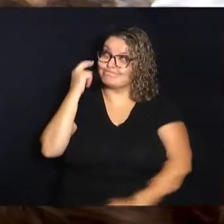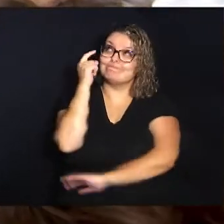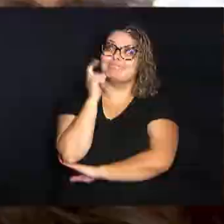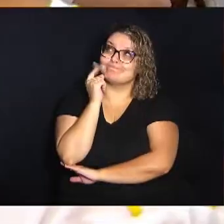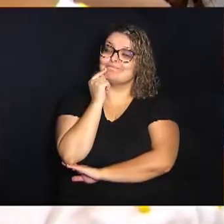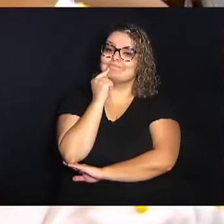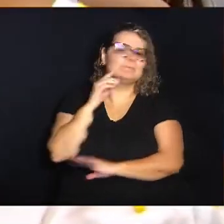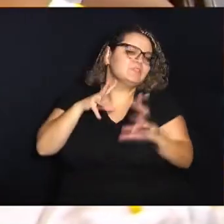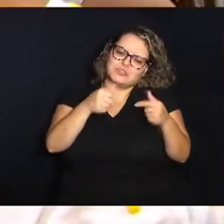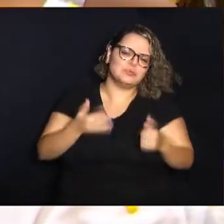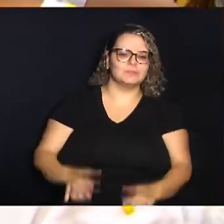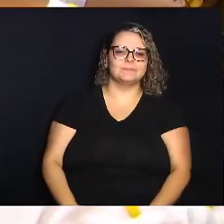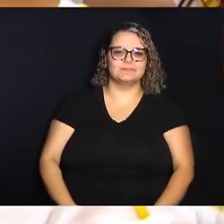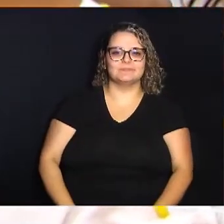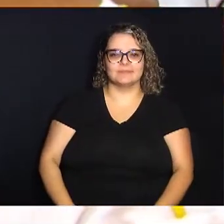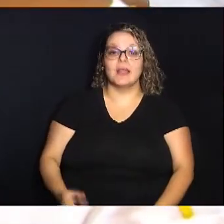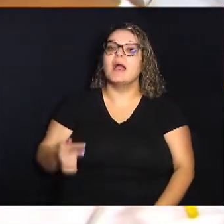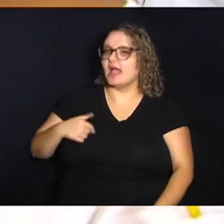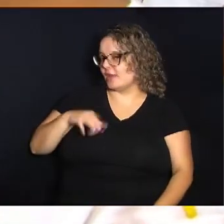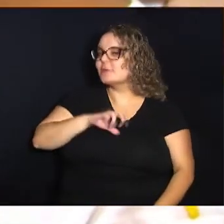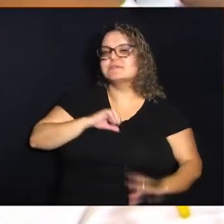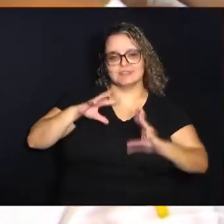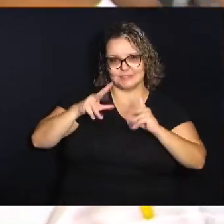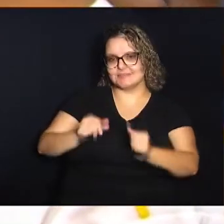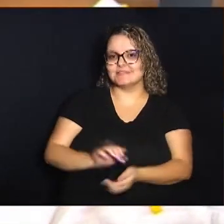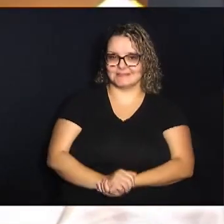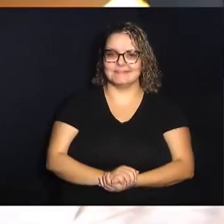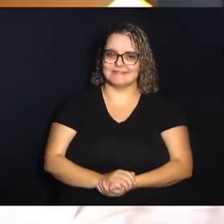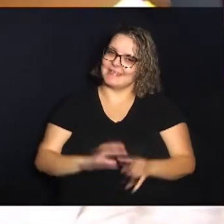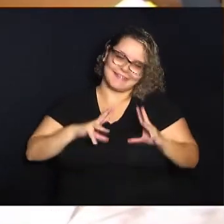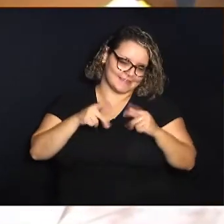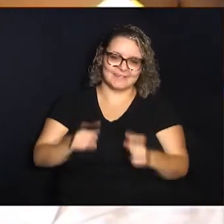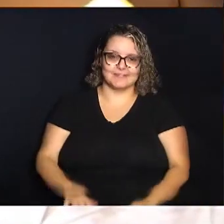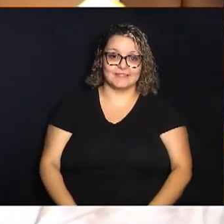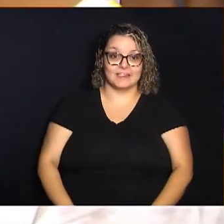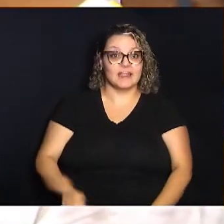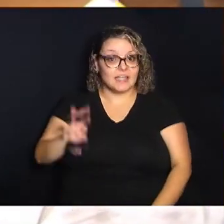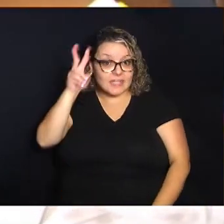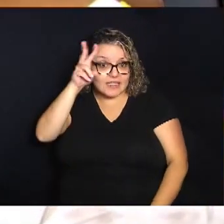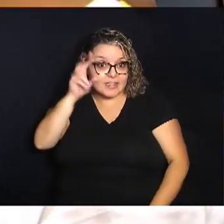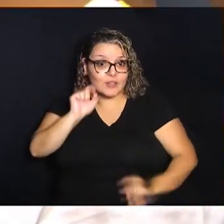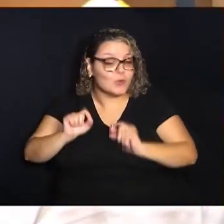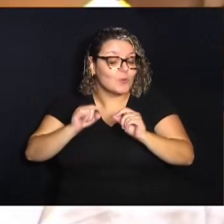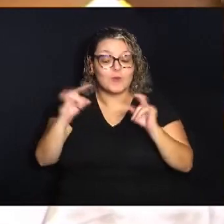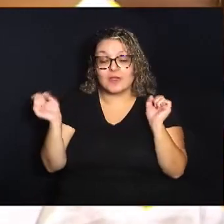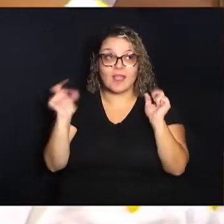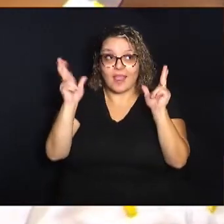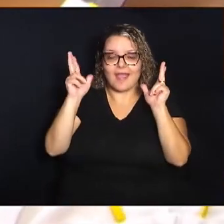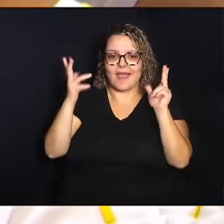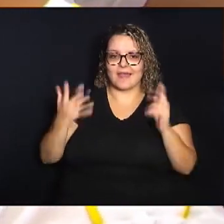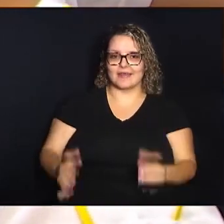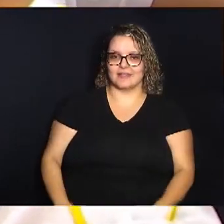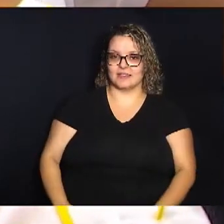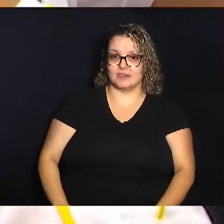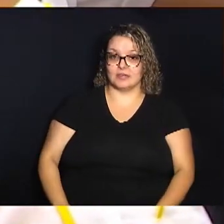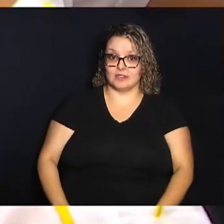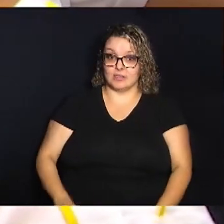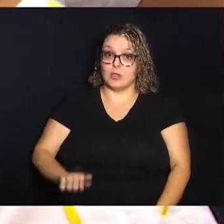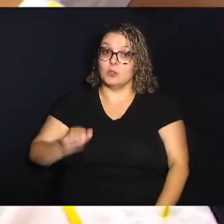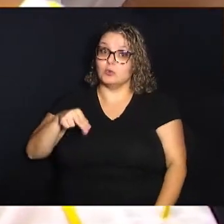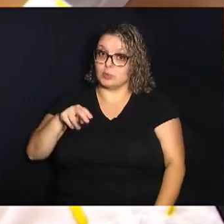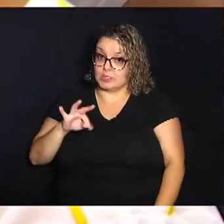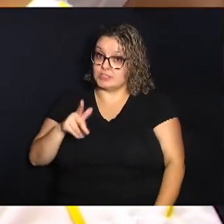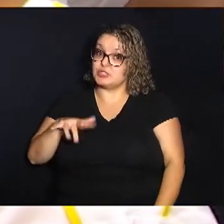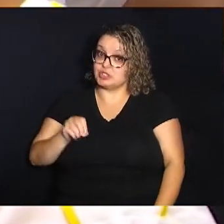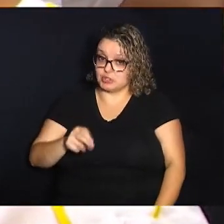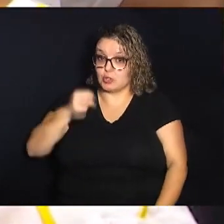de tudo. De tudo. De tudo. E da historinha, o que mais chamou a atenção? Do antigo prefeito e